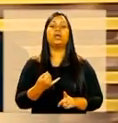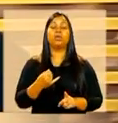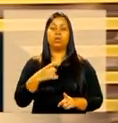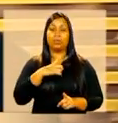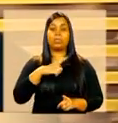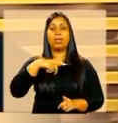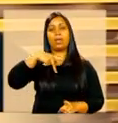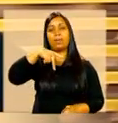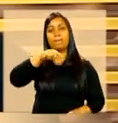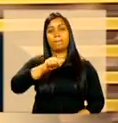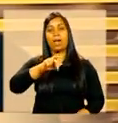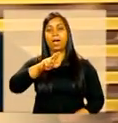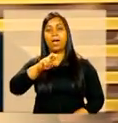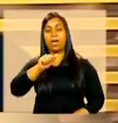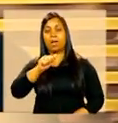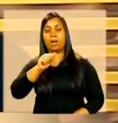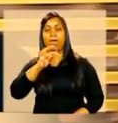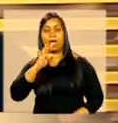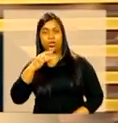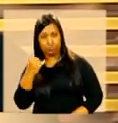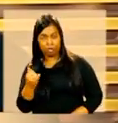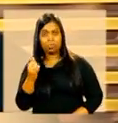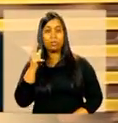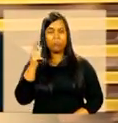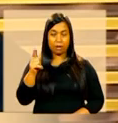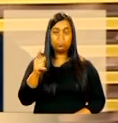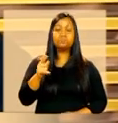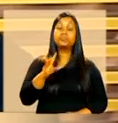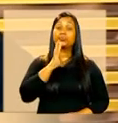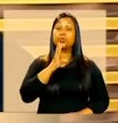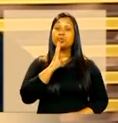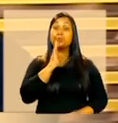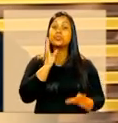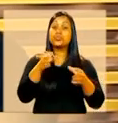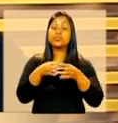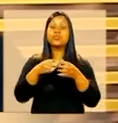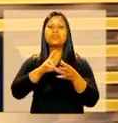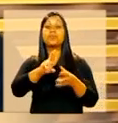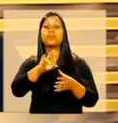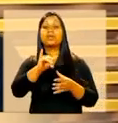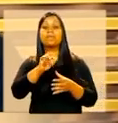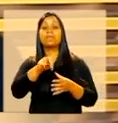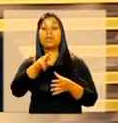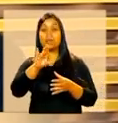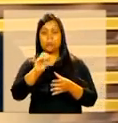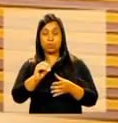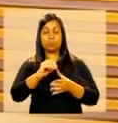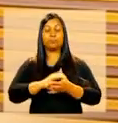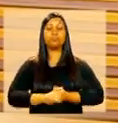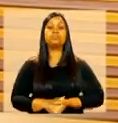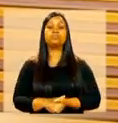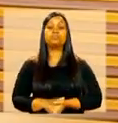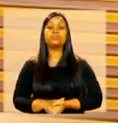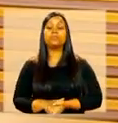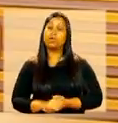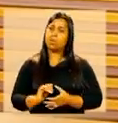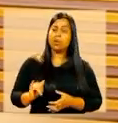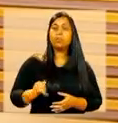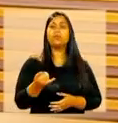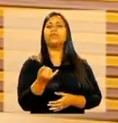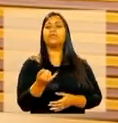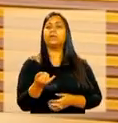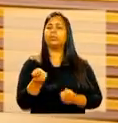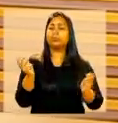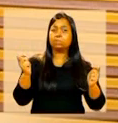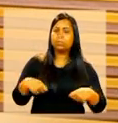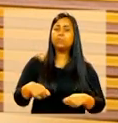vou conhecer a comunidade ribeirinha, tenho muita vontade, faz parte do projeto brasileiro, que nem eu, de turismo de base comunitária do SESC. Marcos, aproveitando, quem